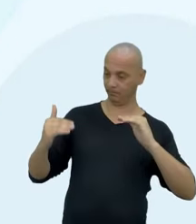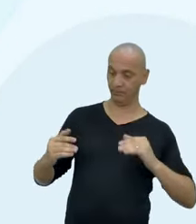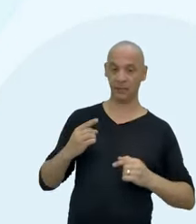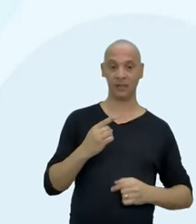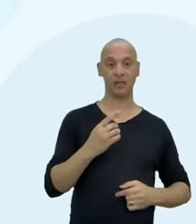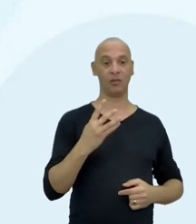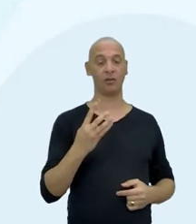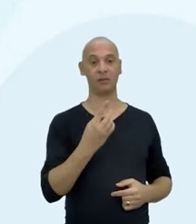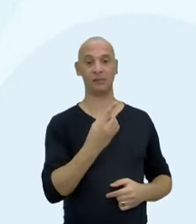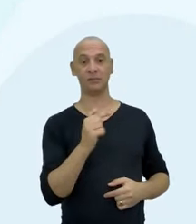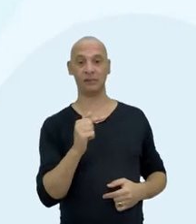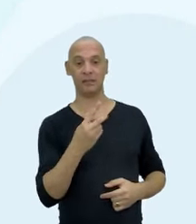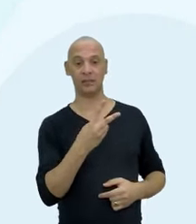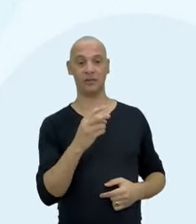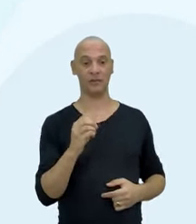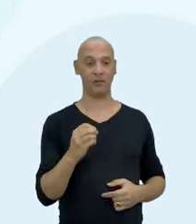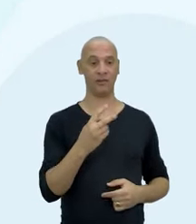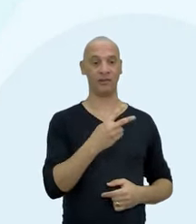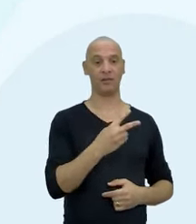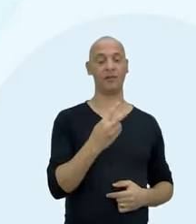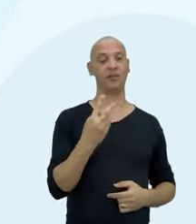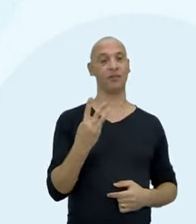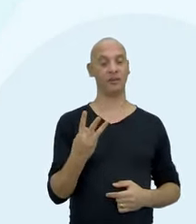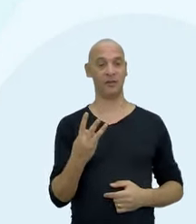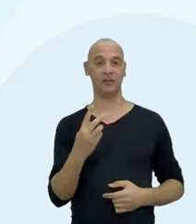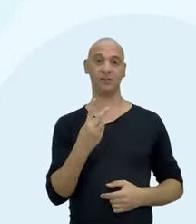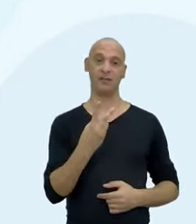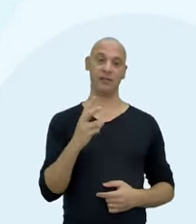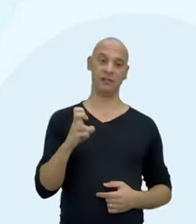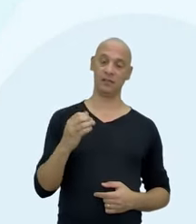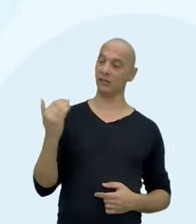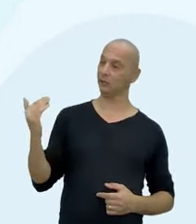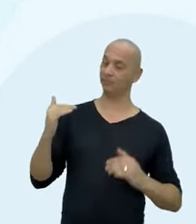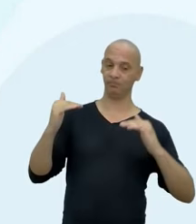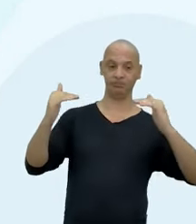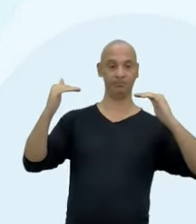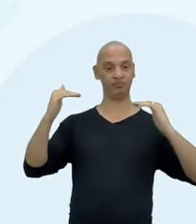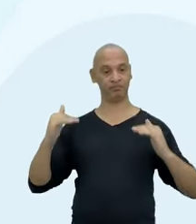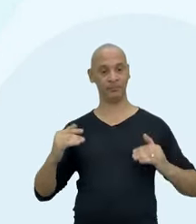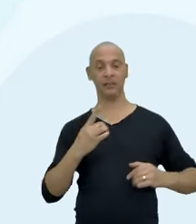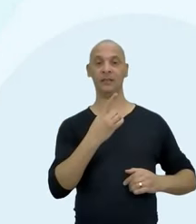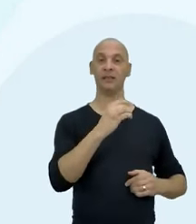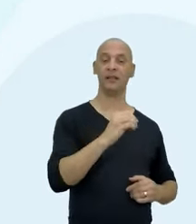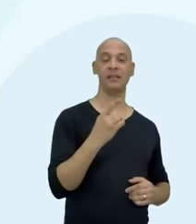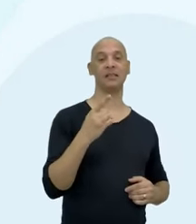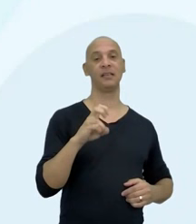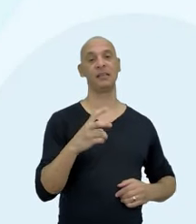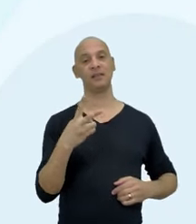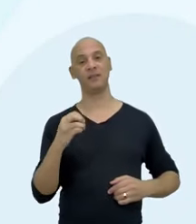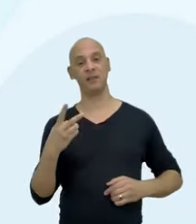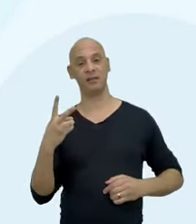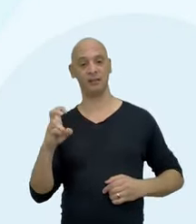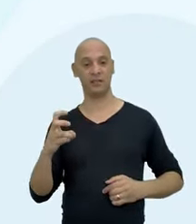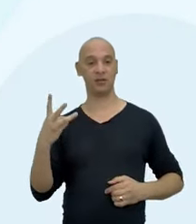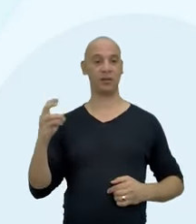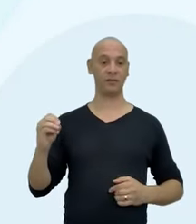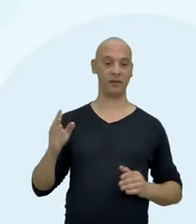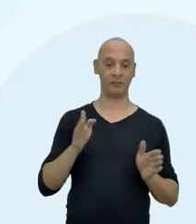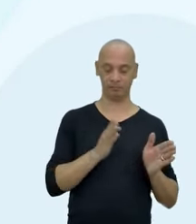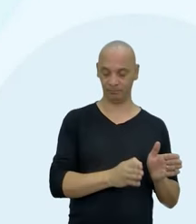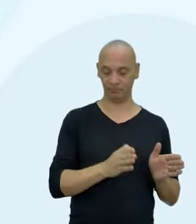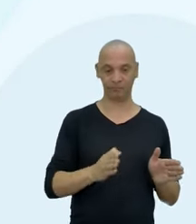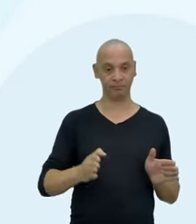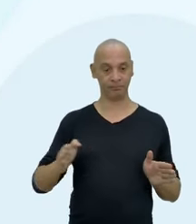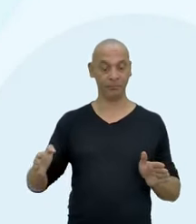14 17 20 23 e 26 e a última 10 15 20 25 e 30